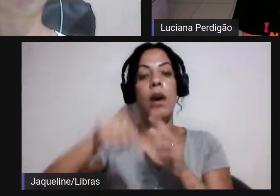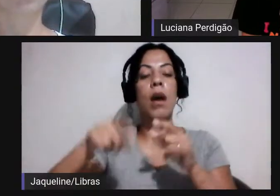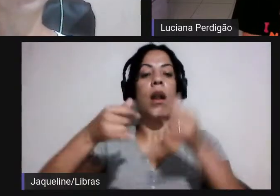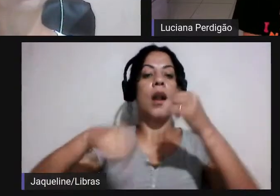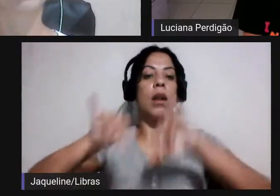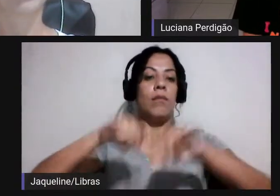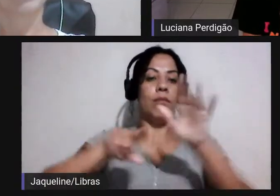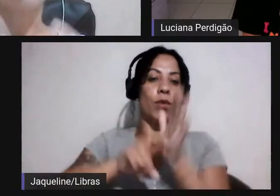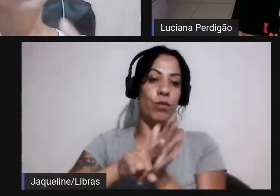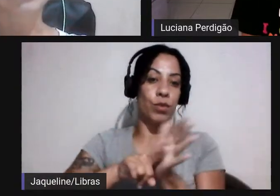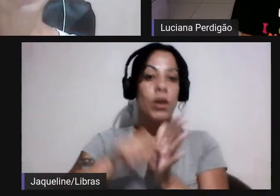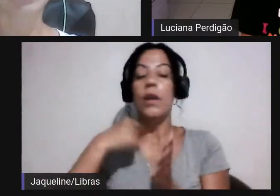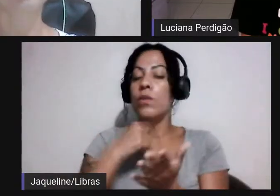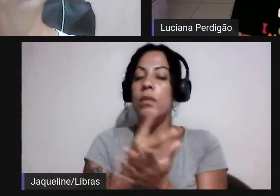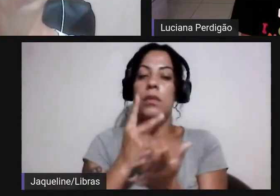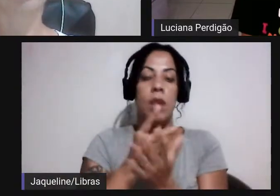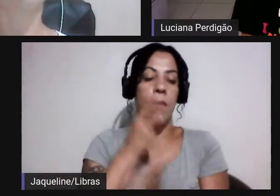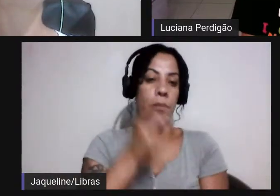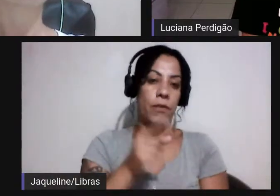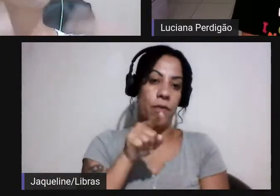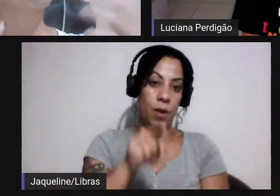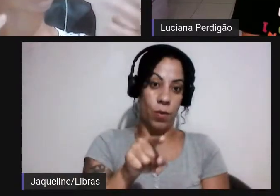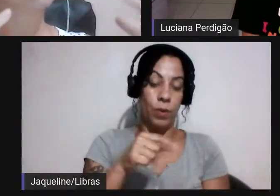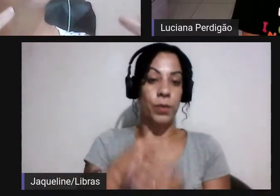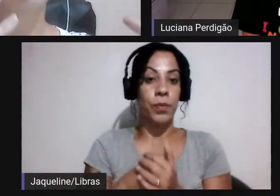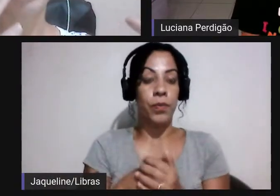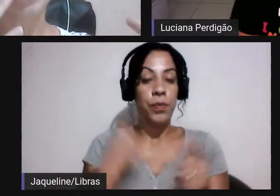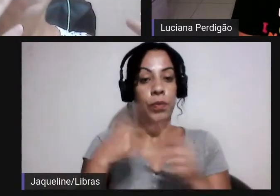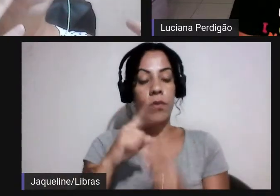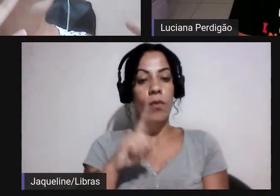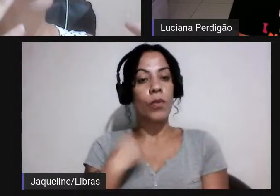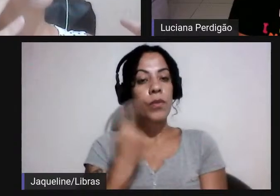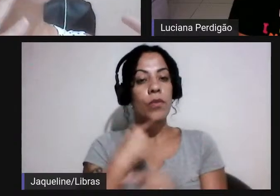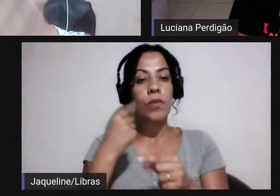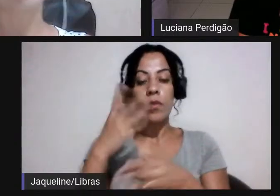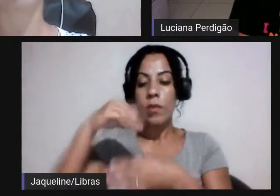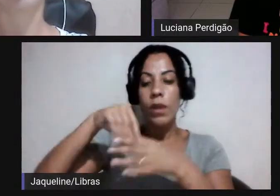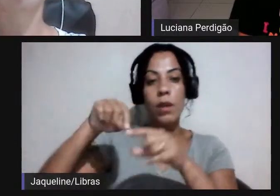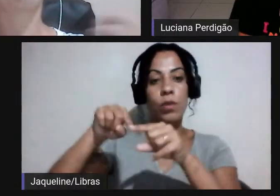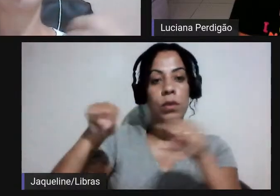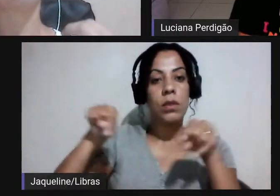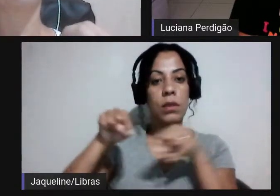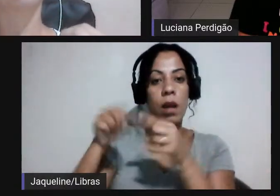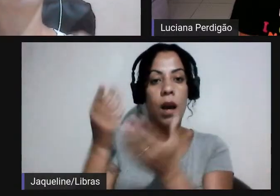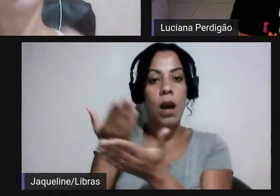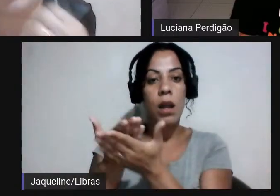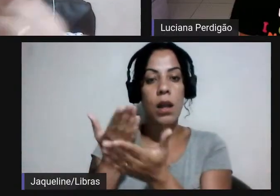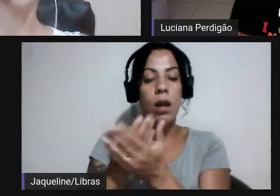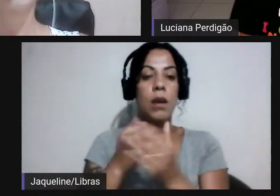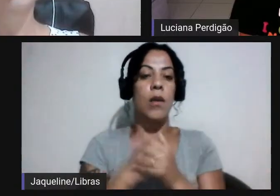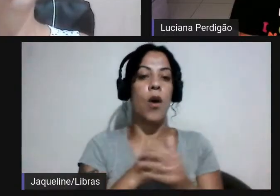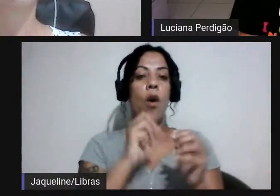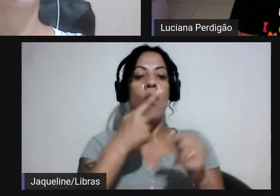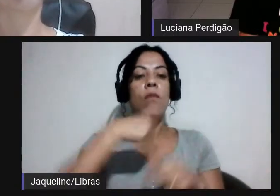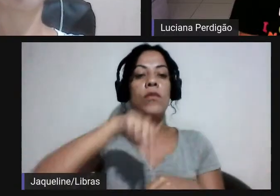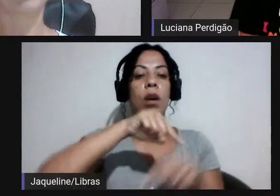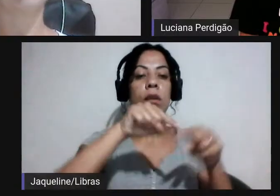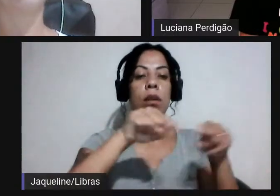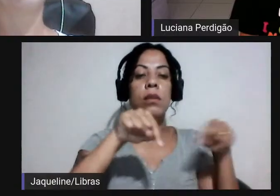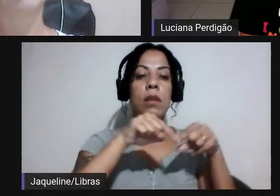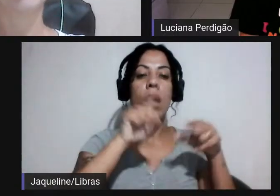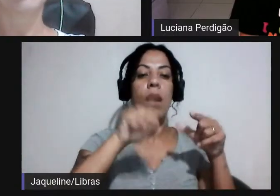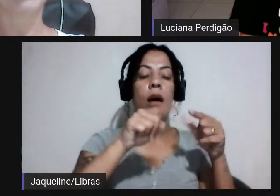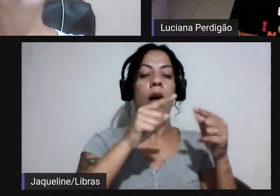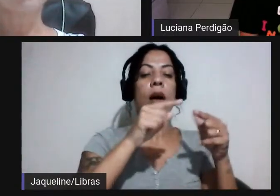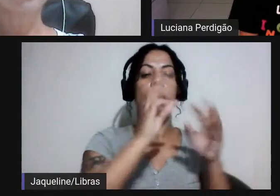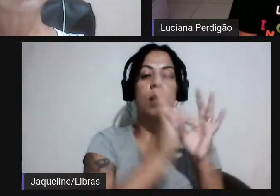sempre reforço isso. A nossa sala de aula, o nosso set terapêutico, a clínica que eu